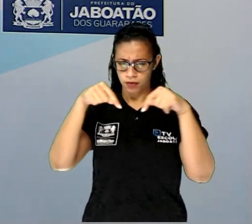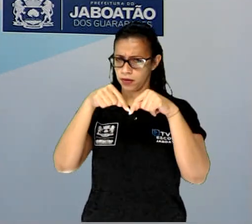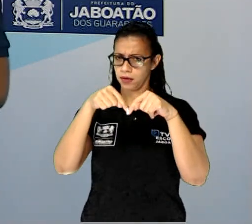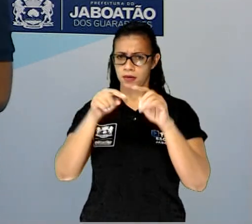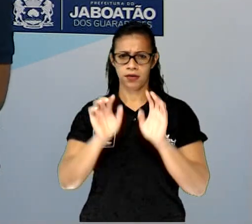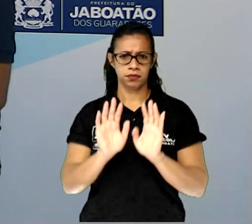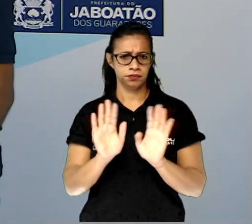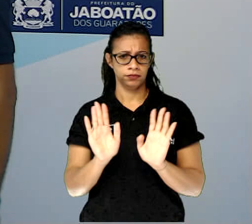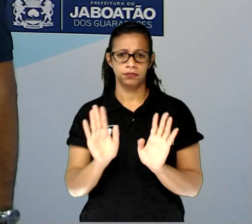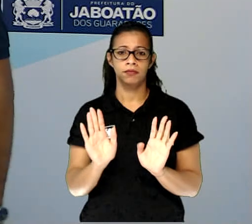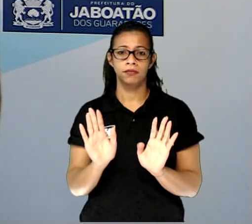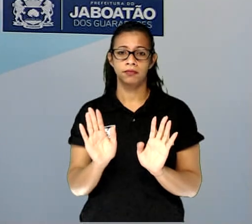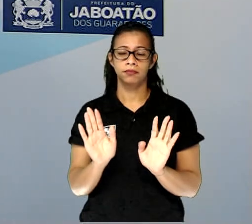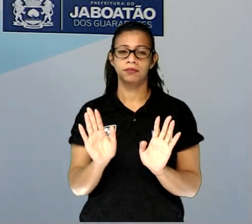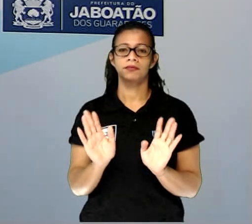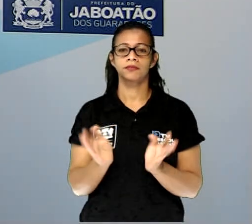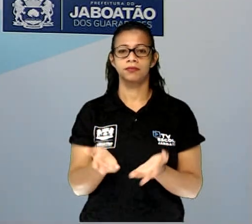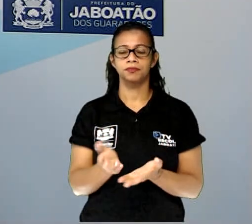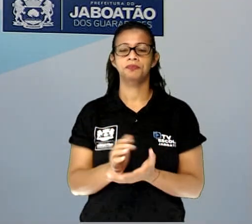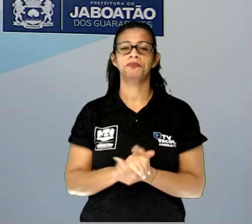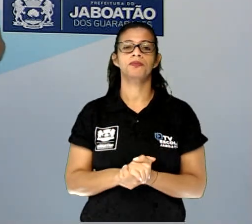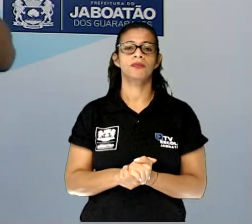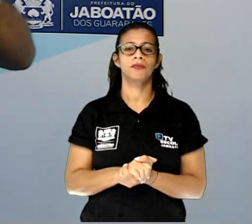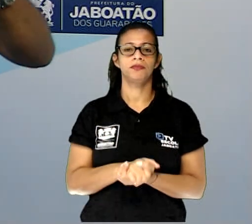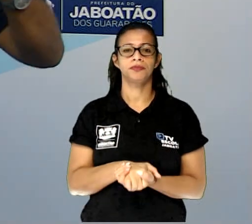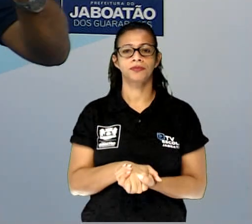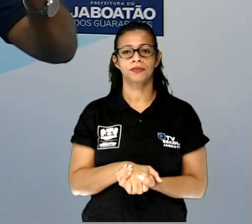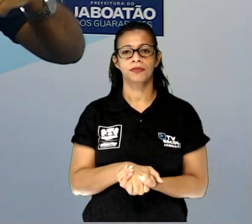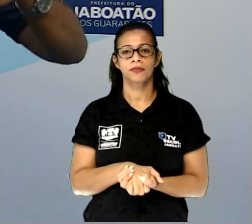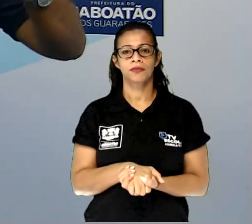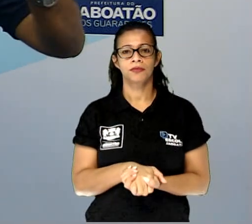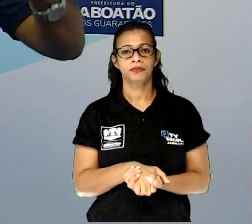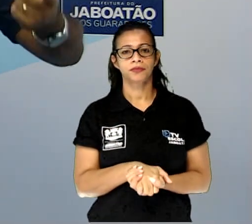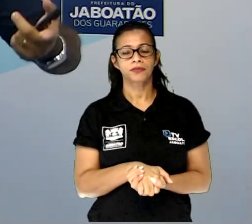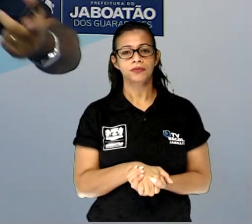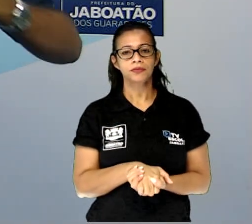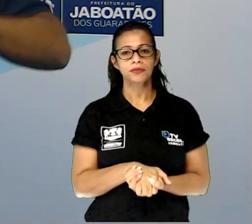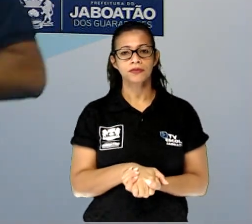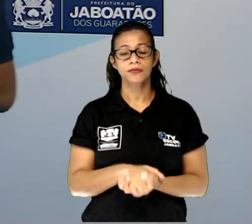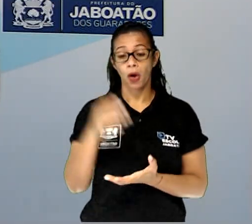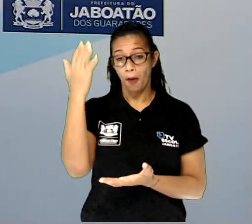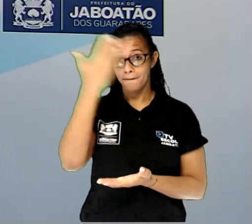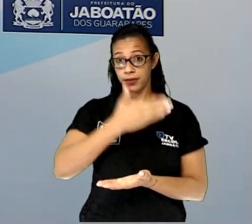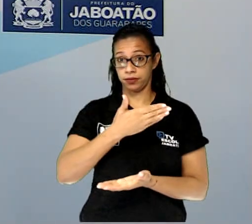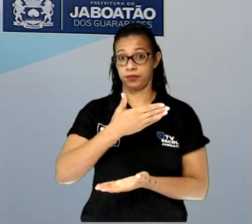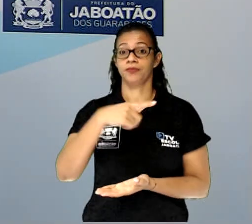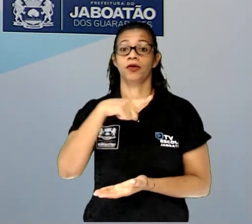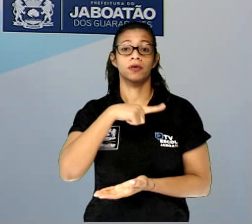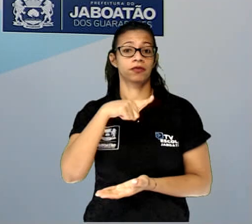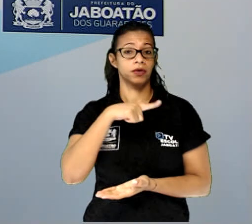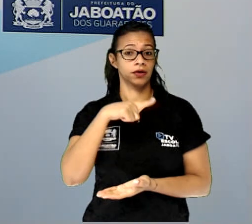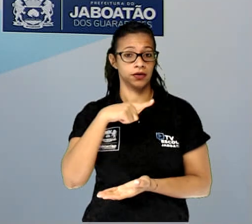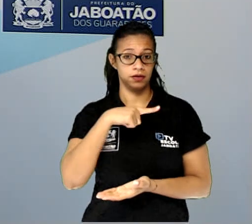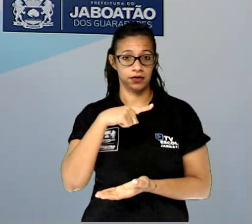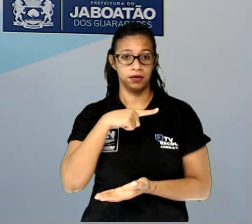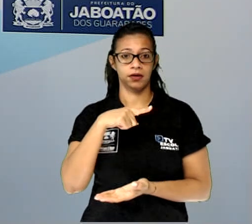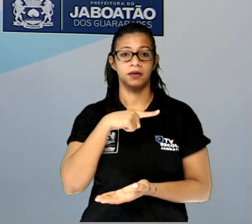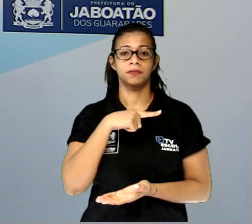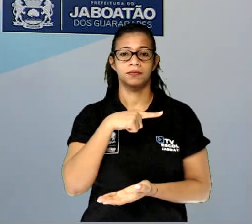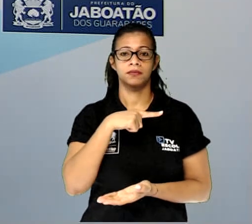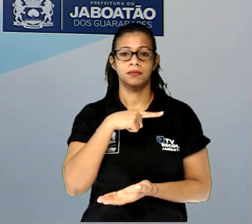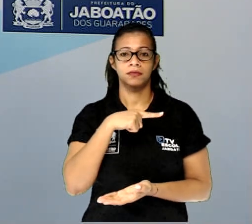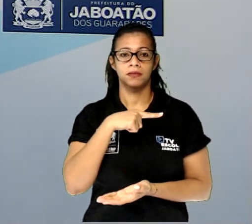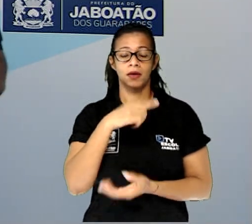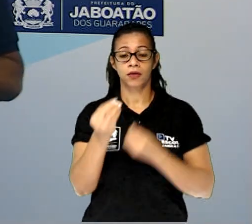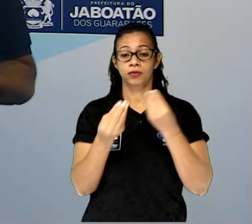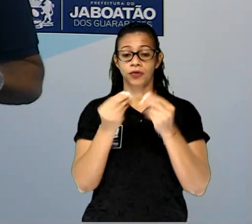fique claro isso aqui. Uma das provas que a Terra não é plana é o aquecimento diferente